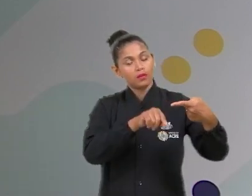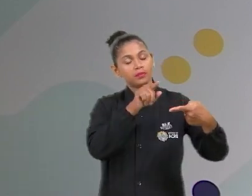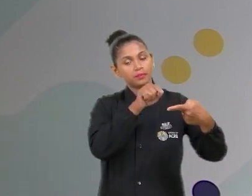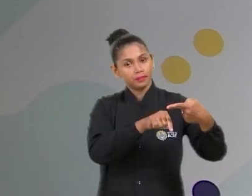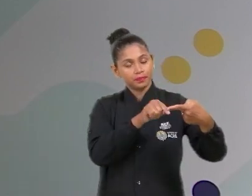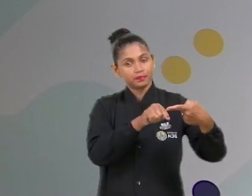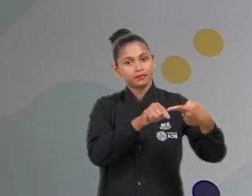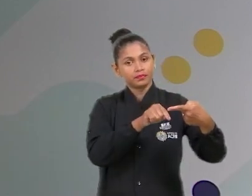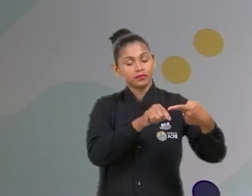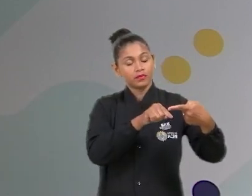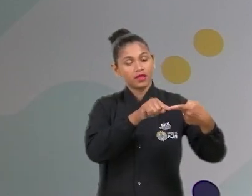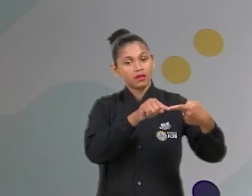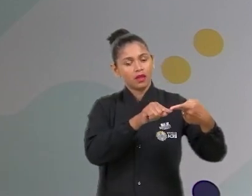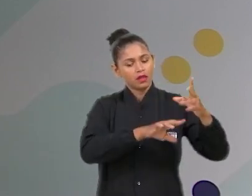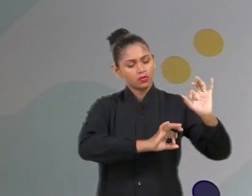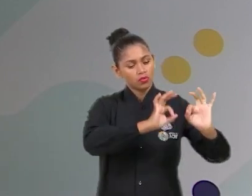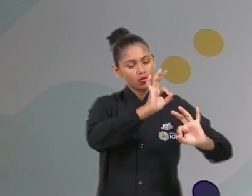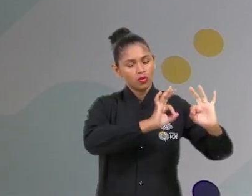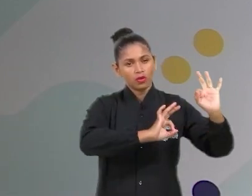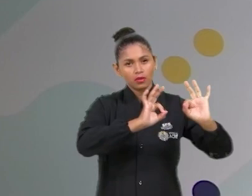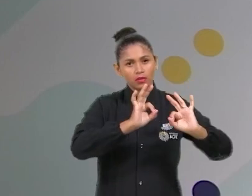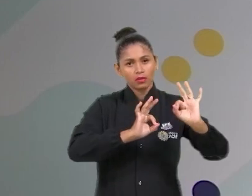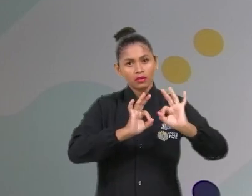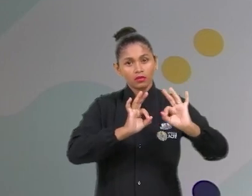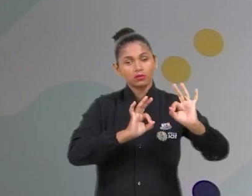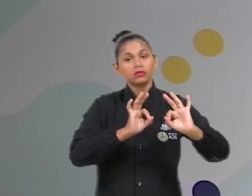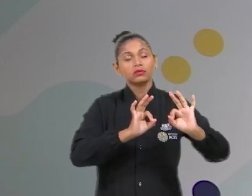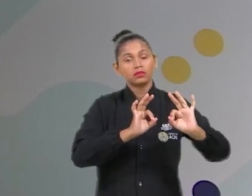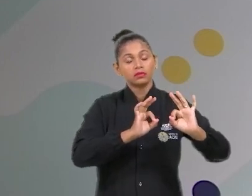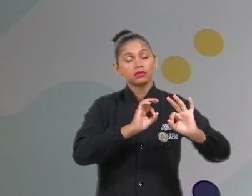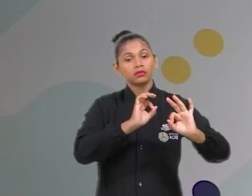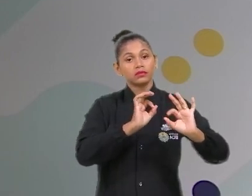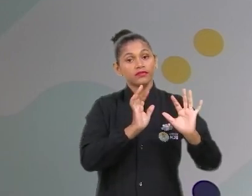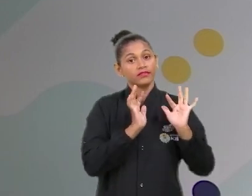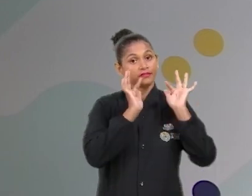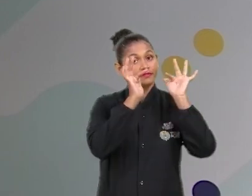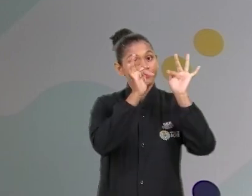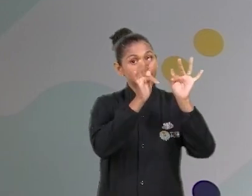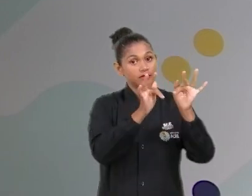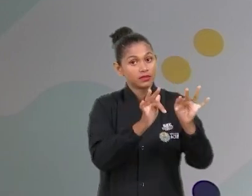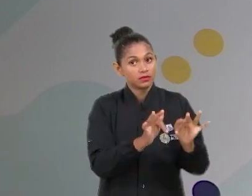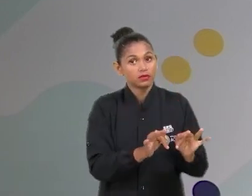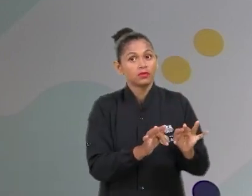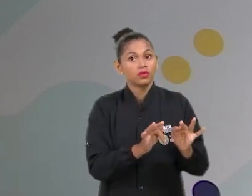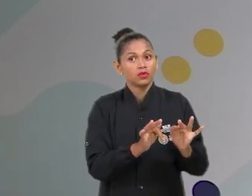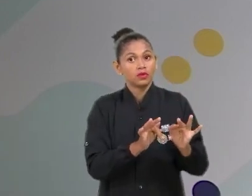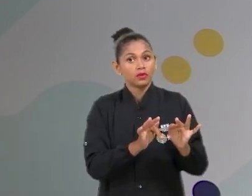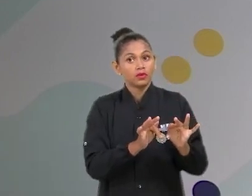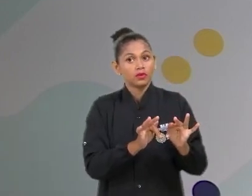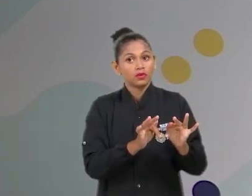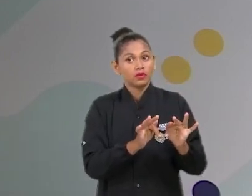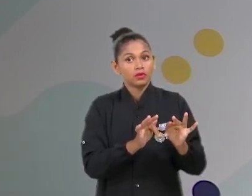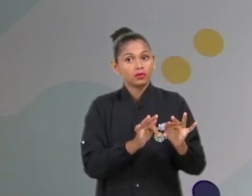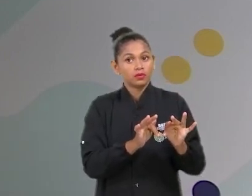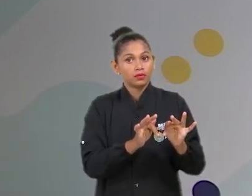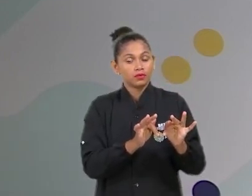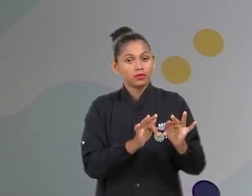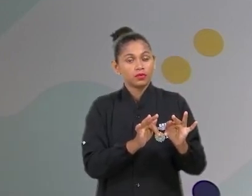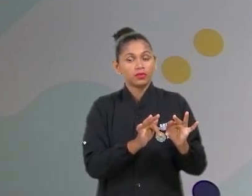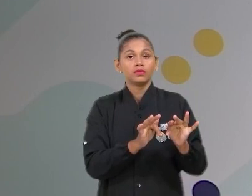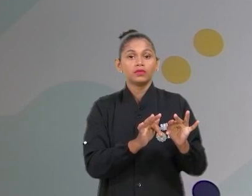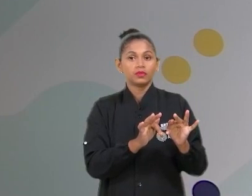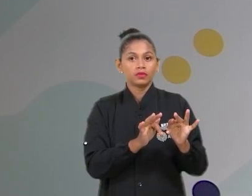que lá na sua distribuição eletrônica, ele vai terminar, tá? Vai ser concluído com o subnível